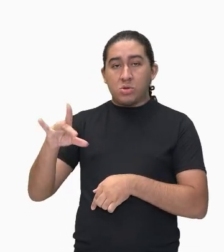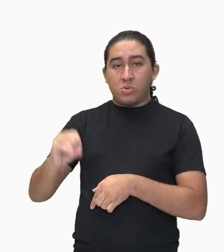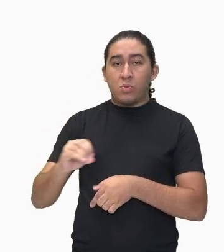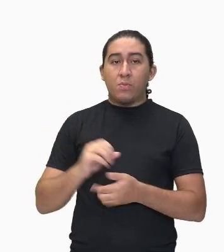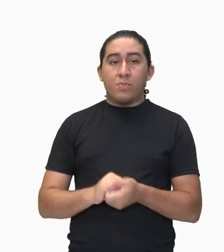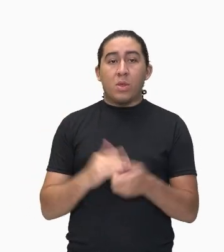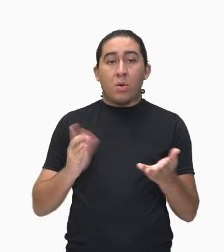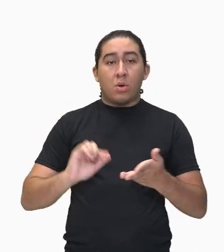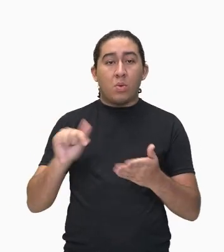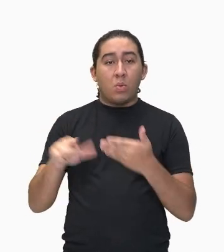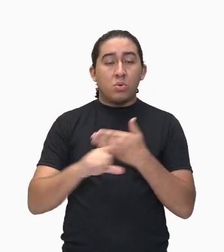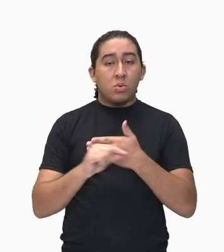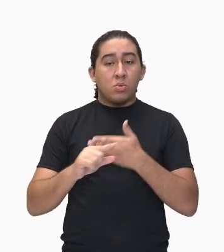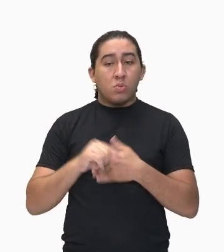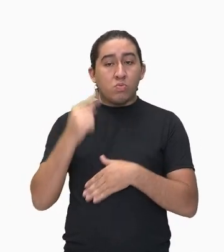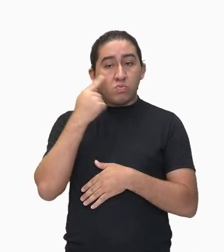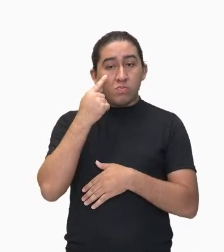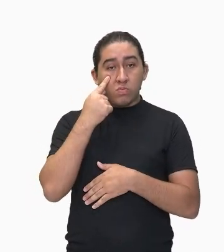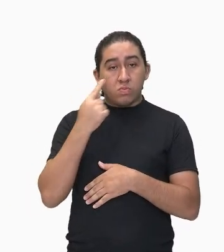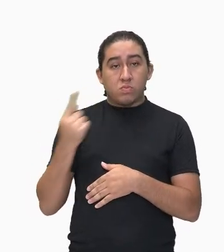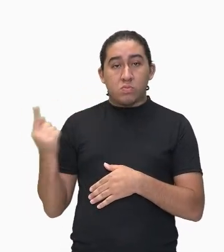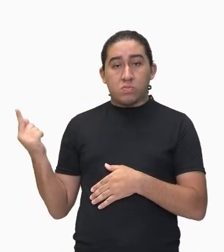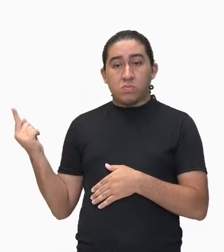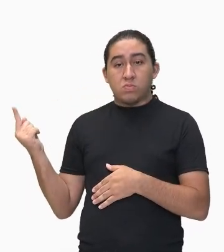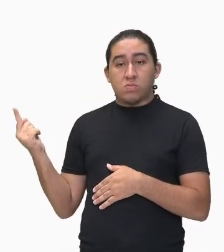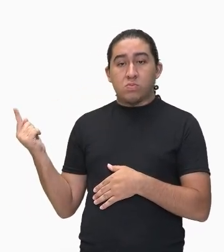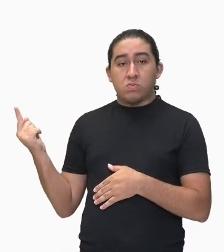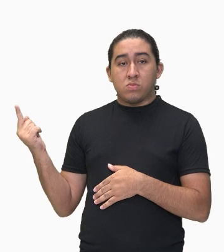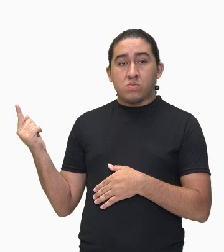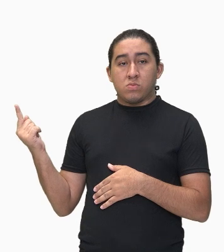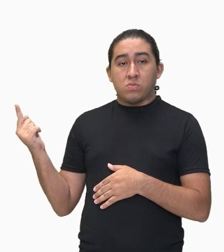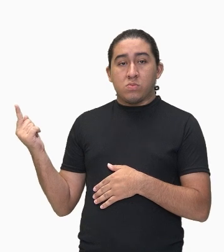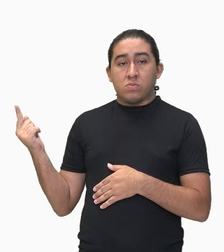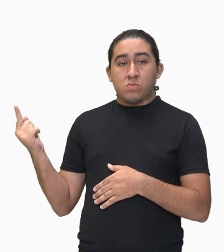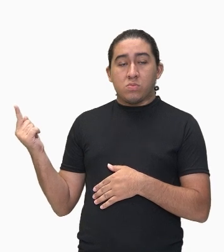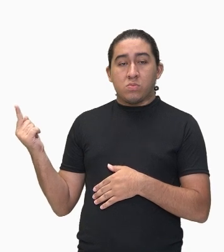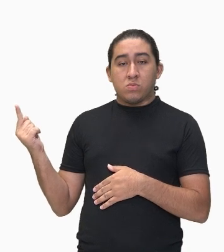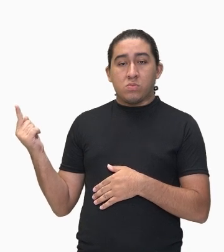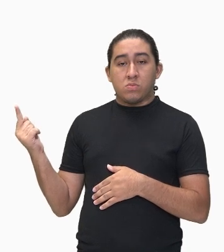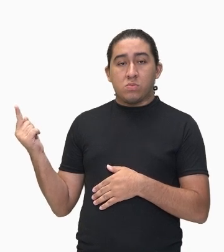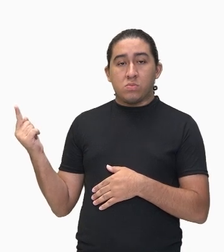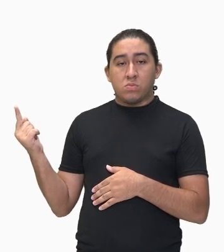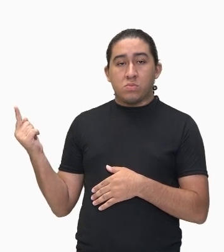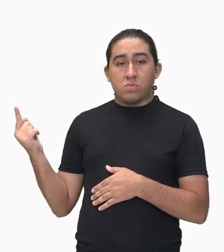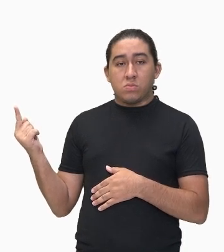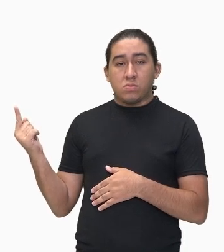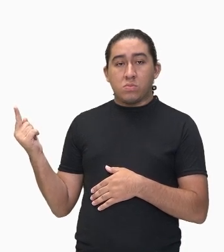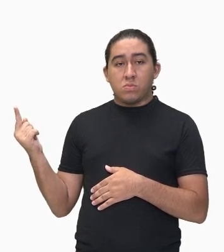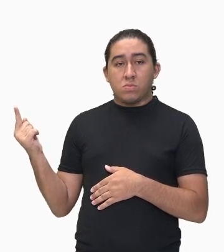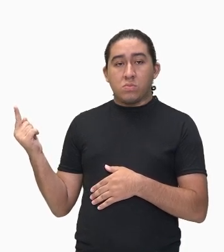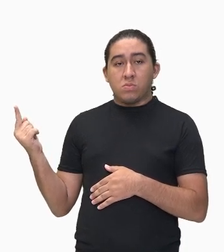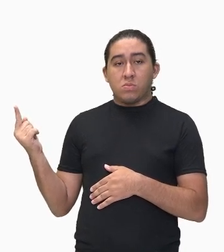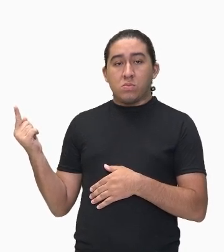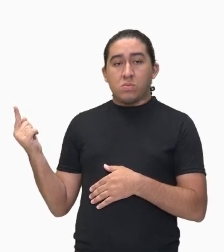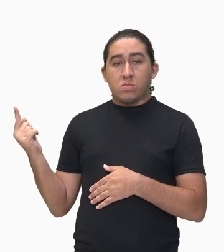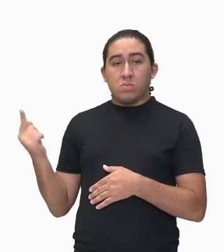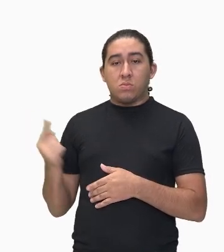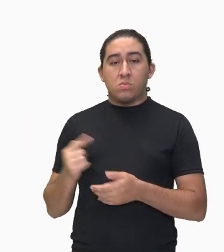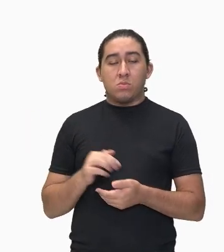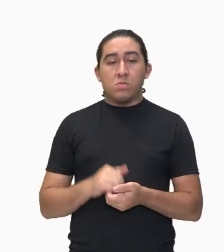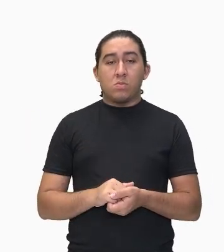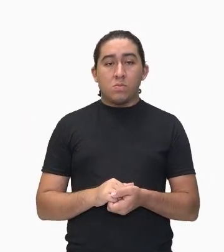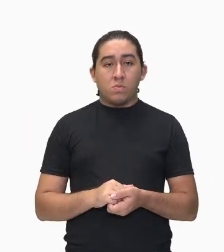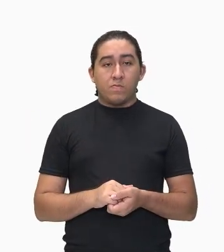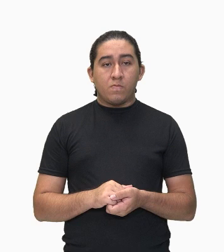os outros autores, que são do naturalismo, que é Aloísio de Azevedo e Raul